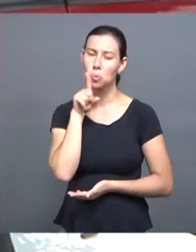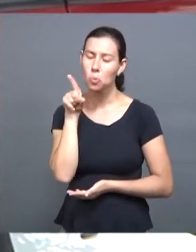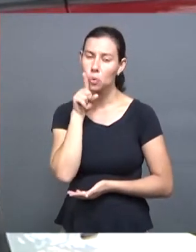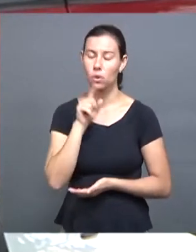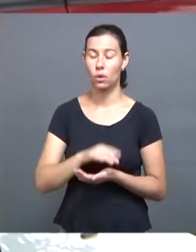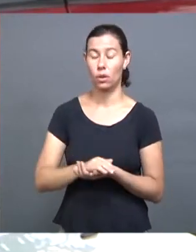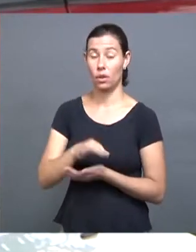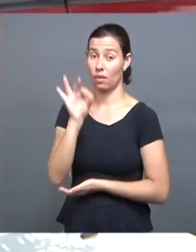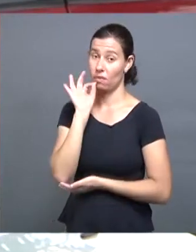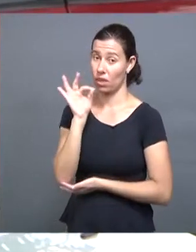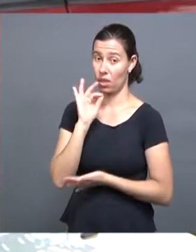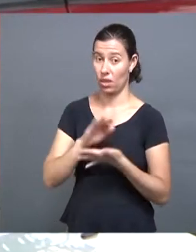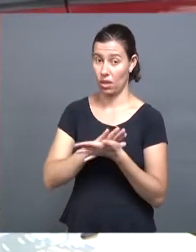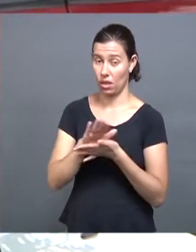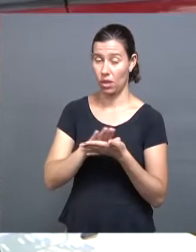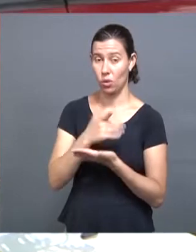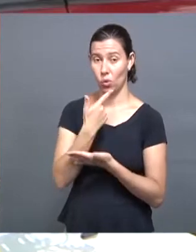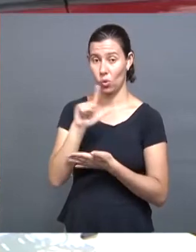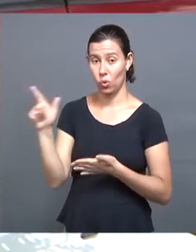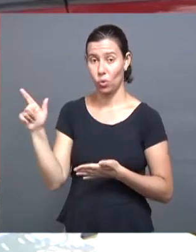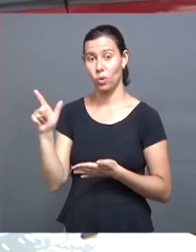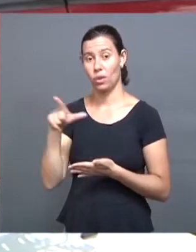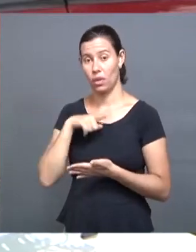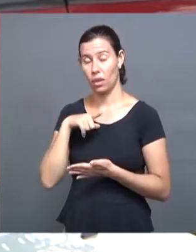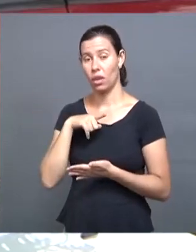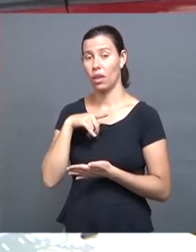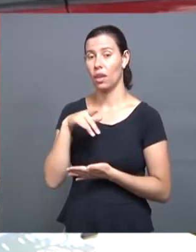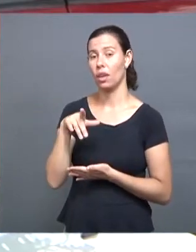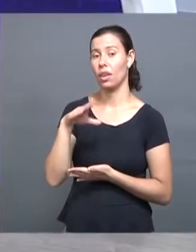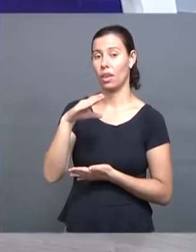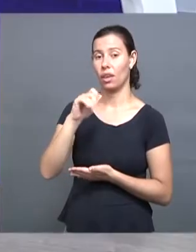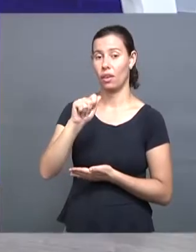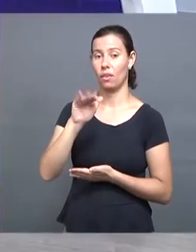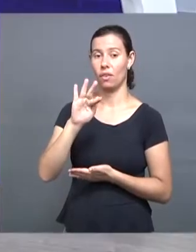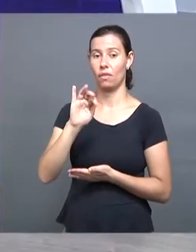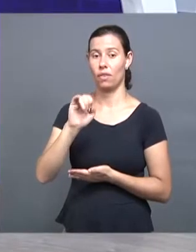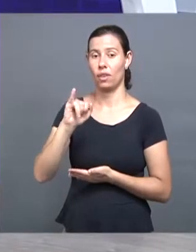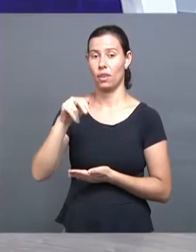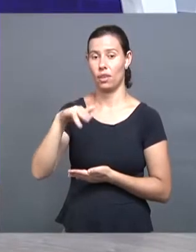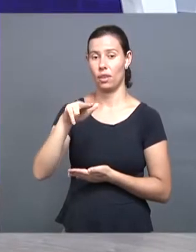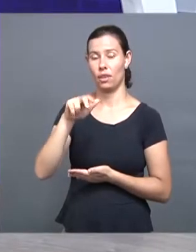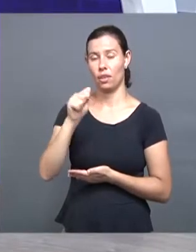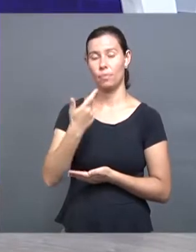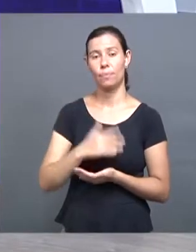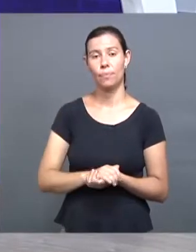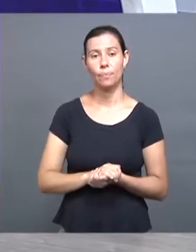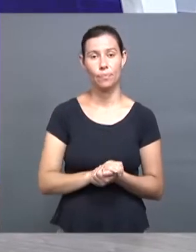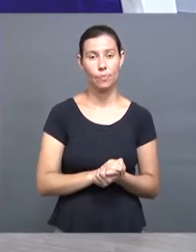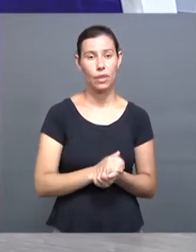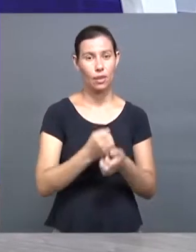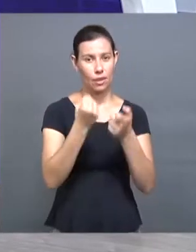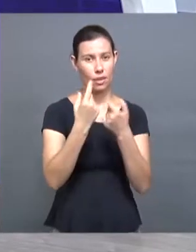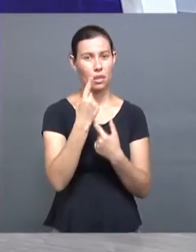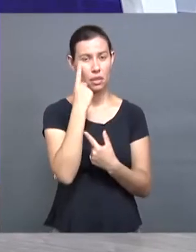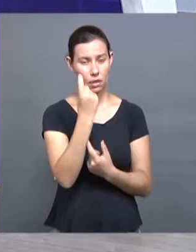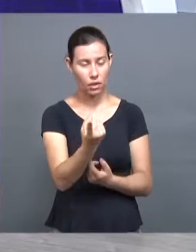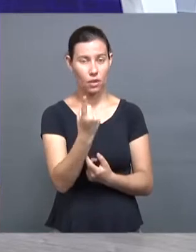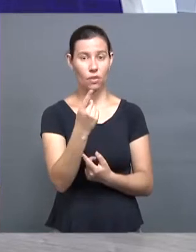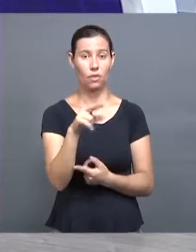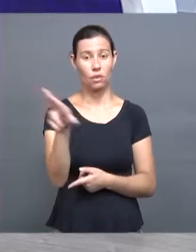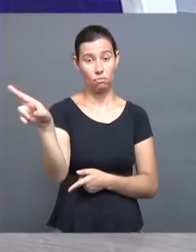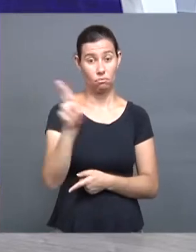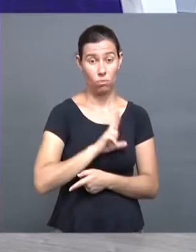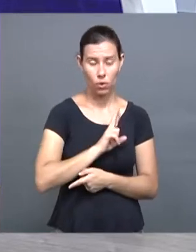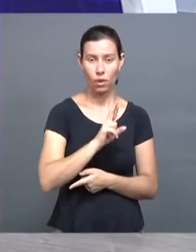não é café, eu tomo algum tipo de energético com cafeína. Doutor Rafael, interessante essa resposta dele, que se ele ficar